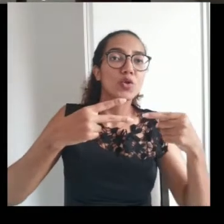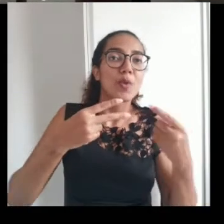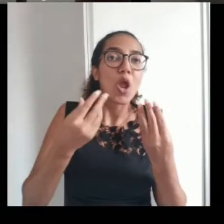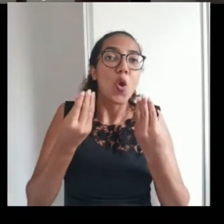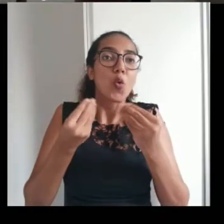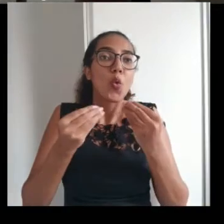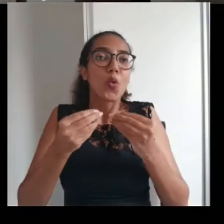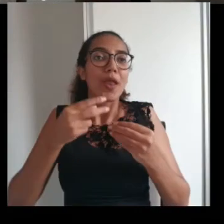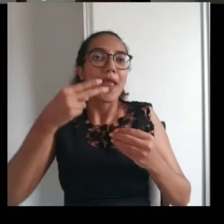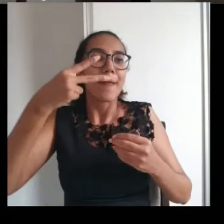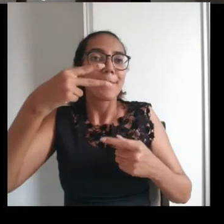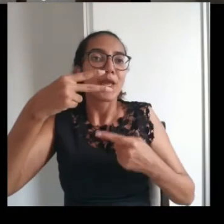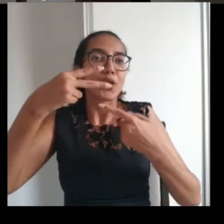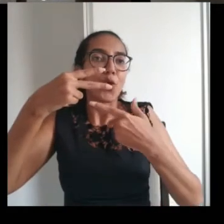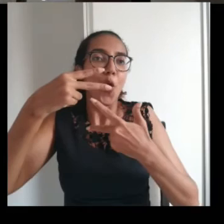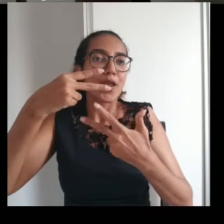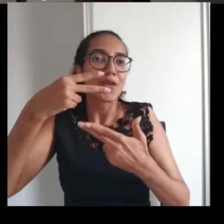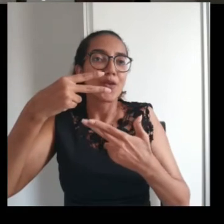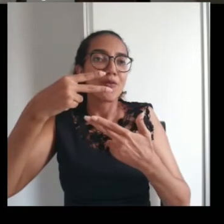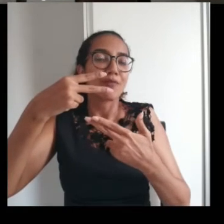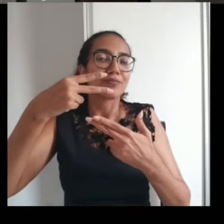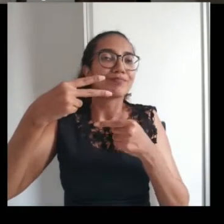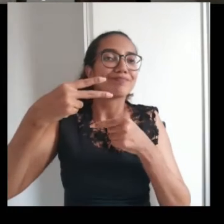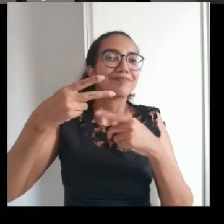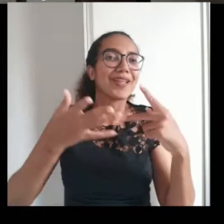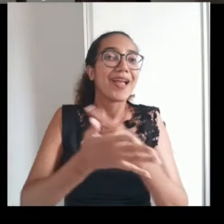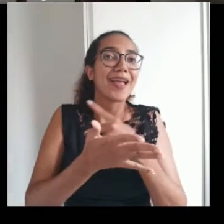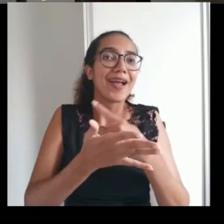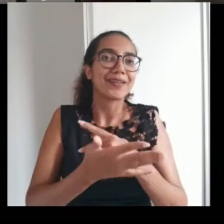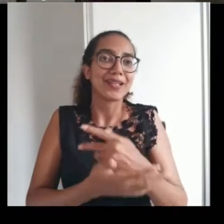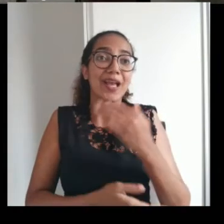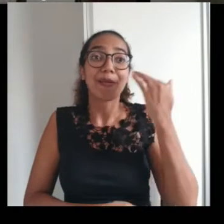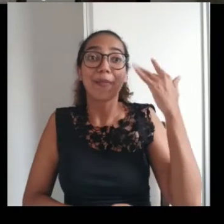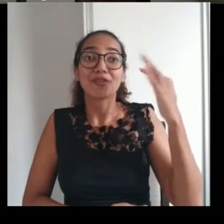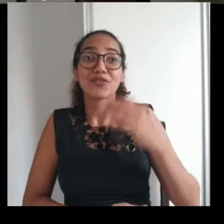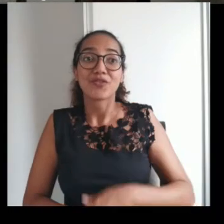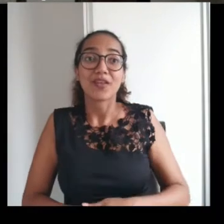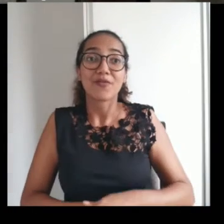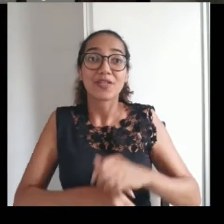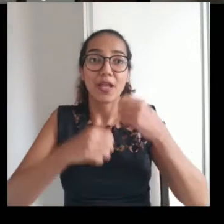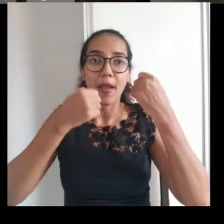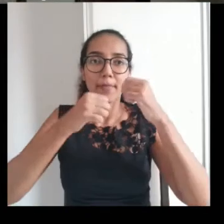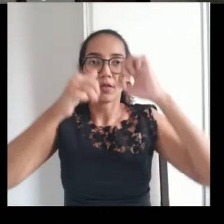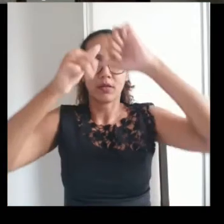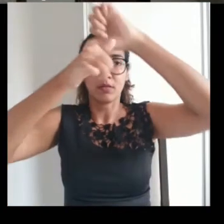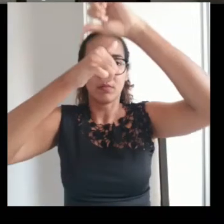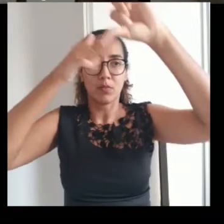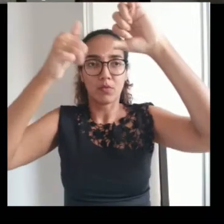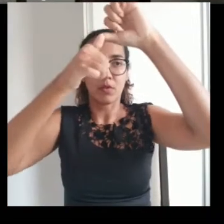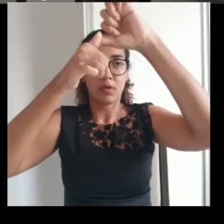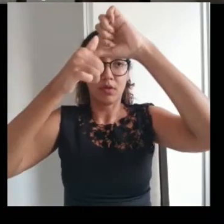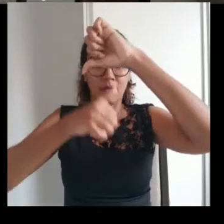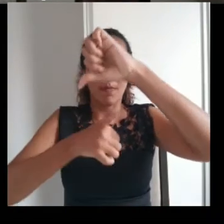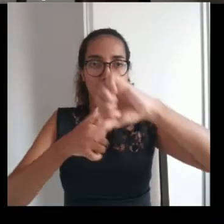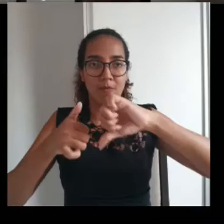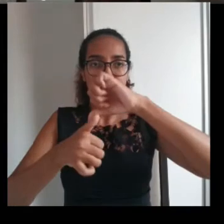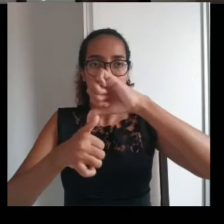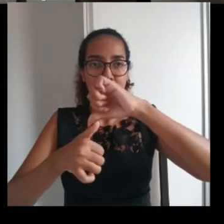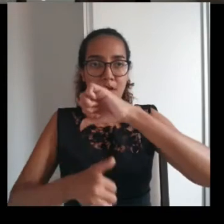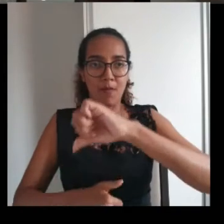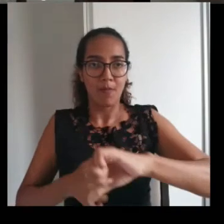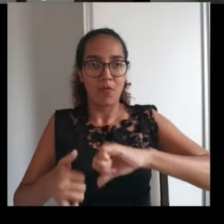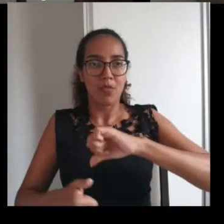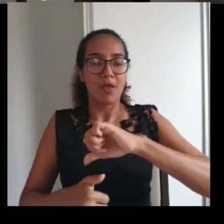errado isso aqui. Aí você ia ter que corrigir em todo canto que tivesse esse laço. Você tem que sair procurando. Eita, tem esse laço lá